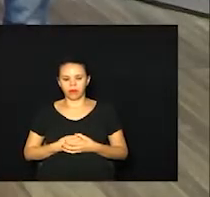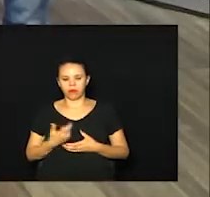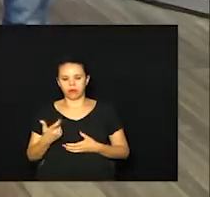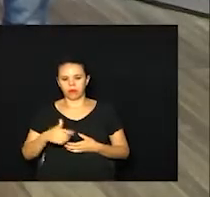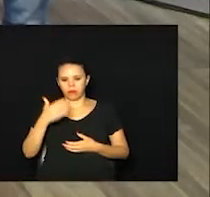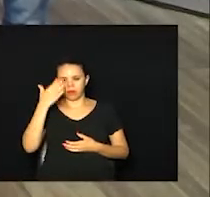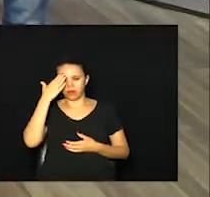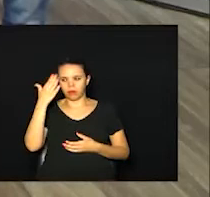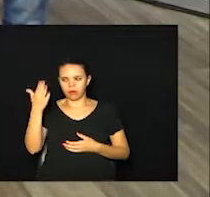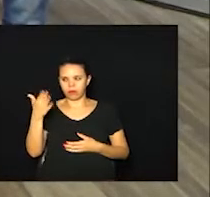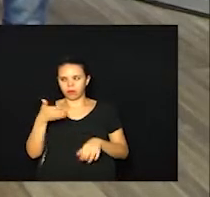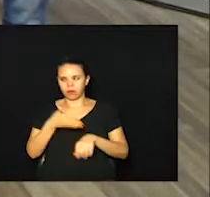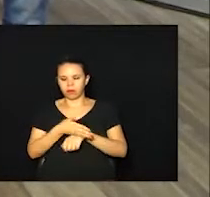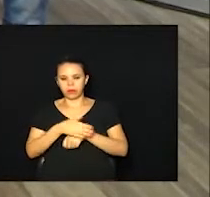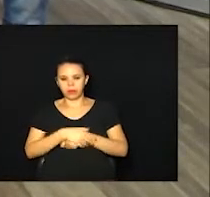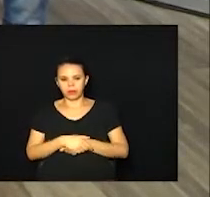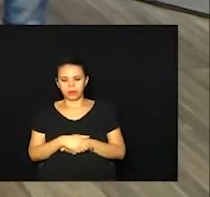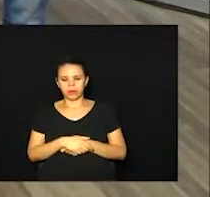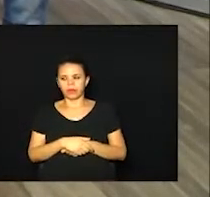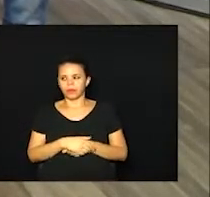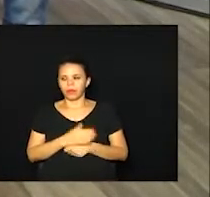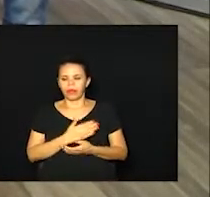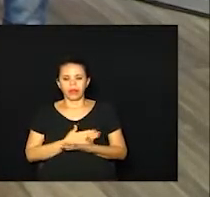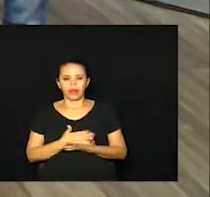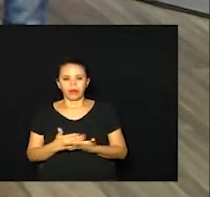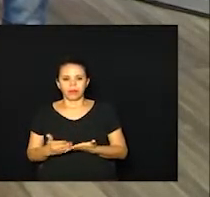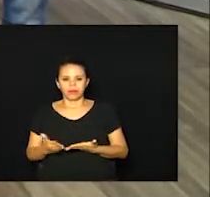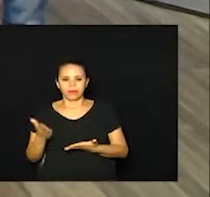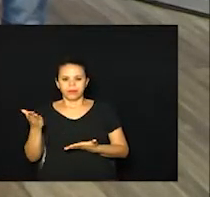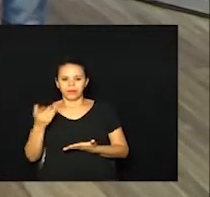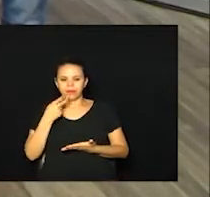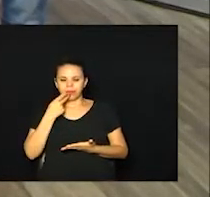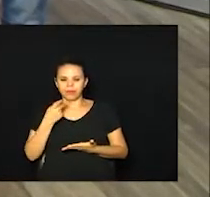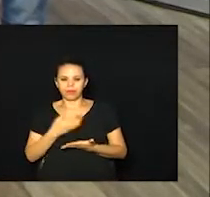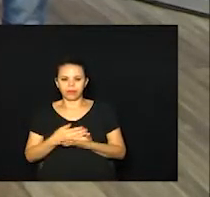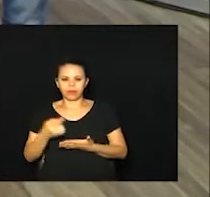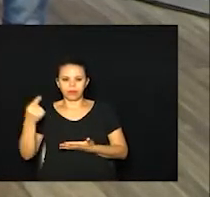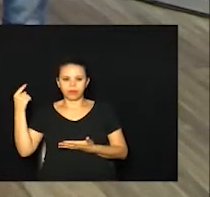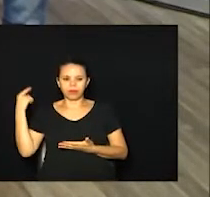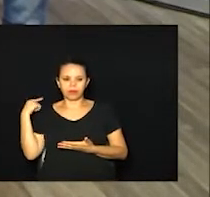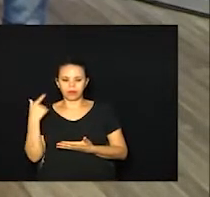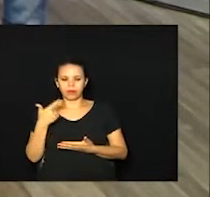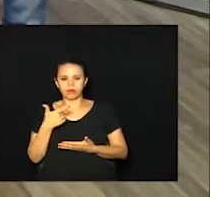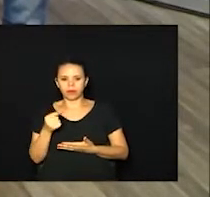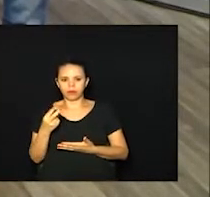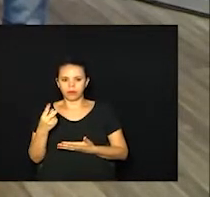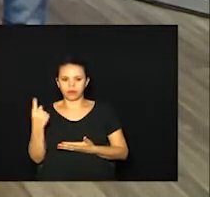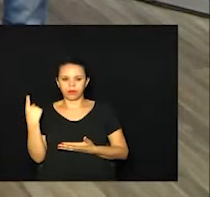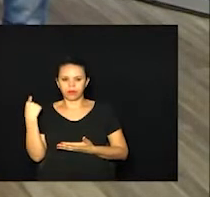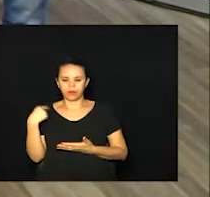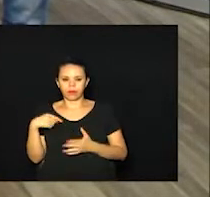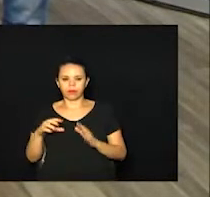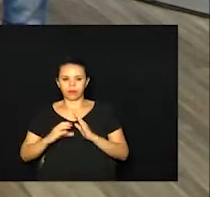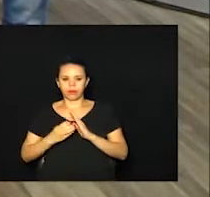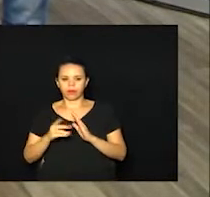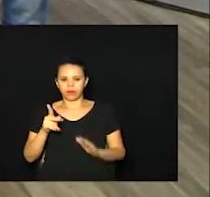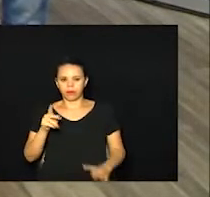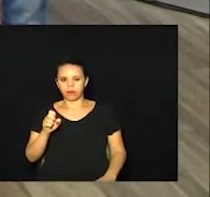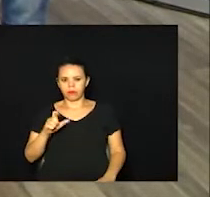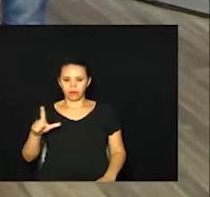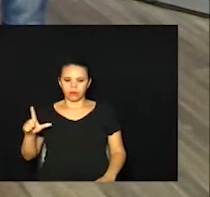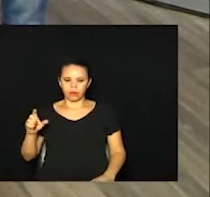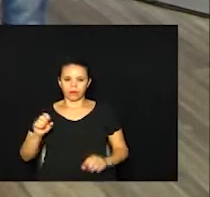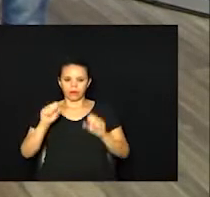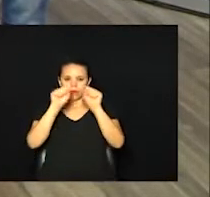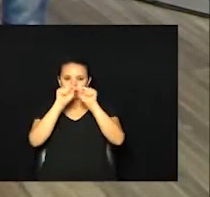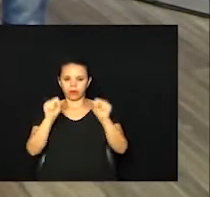obrigada pela sua participação. E eu queria já começar com o senhor. Lá no começo de 2021, aí, bancada do PSOL previu um sistema